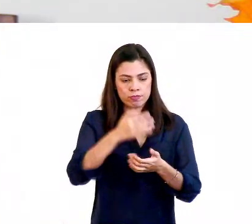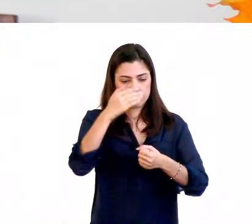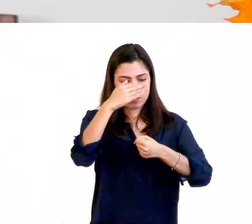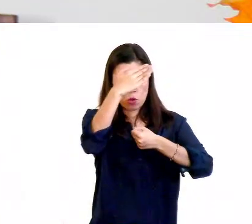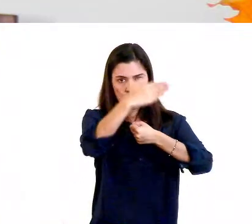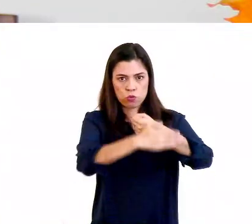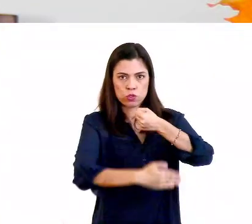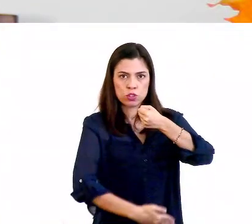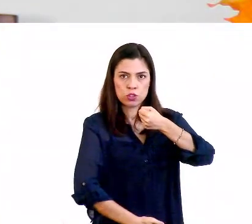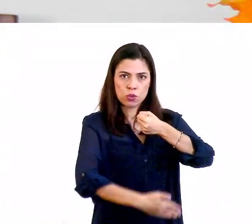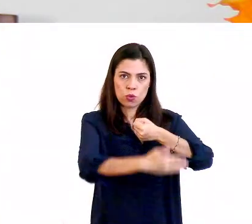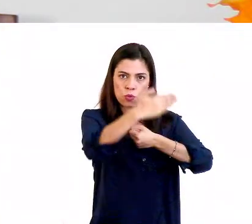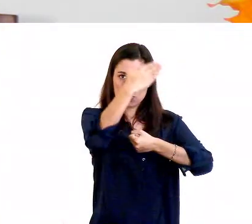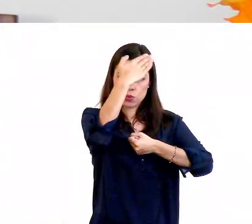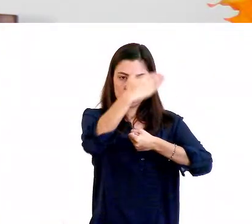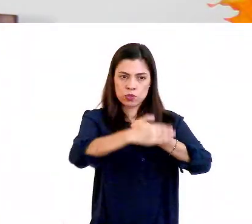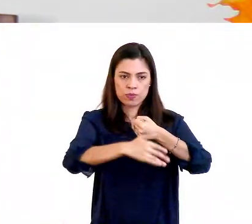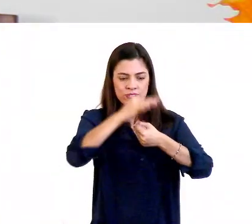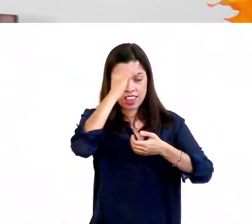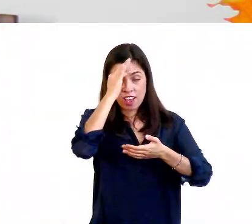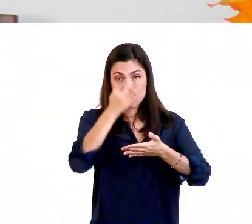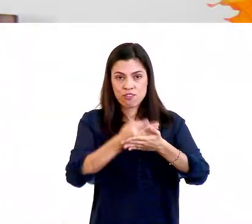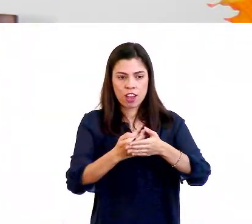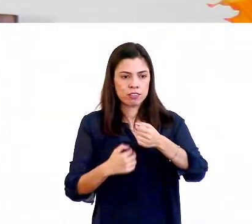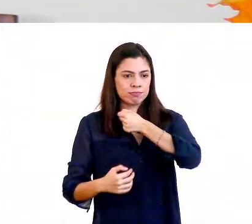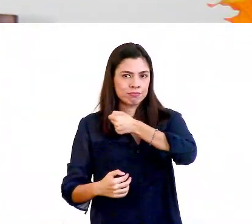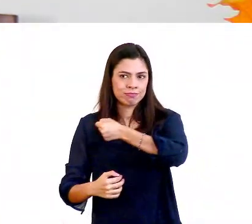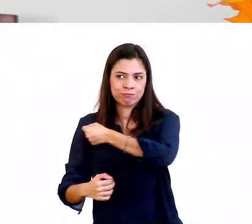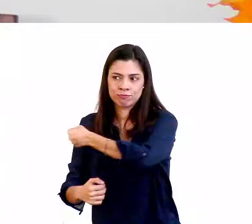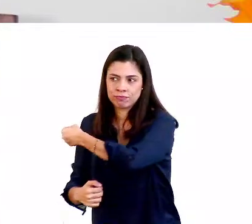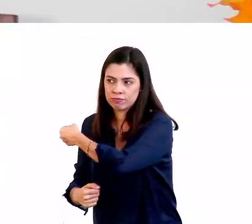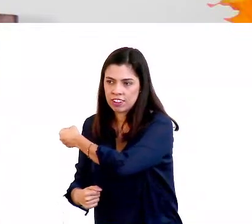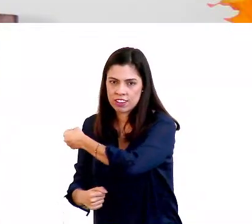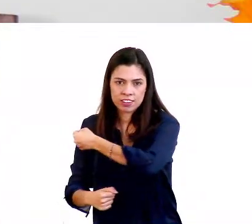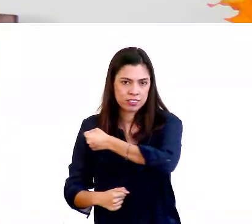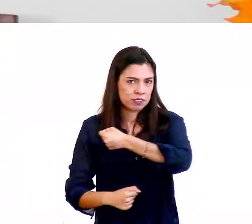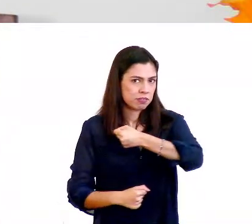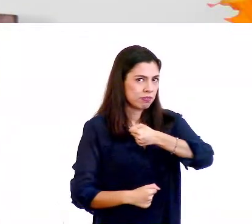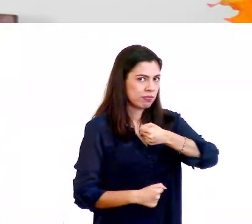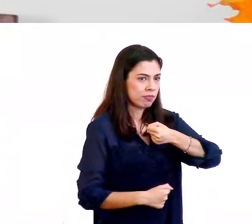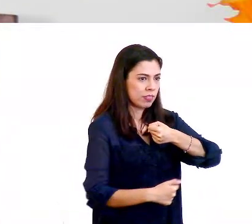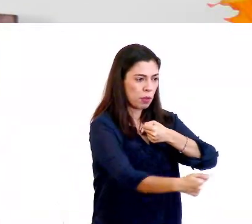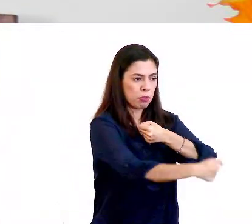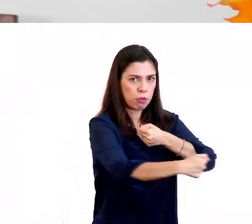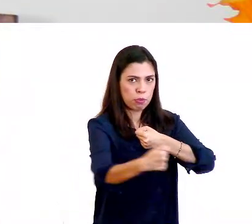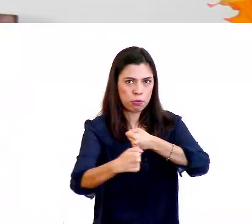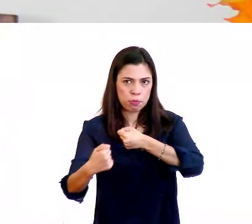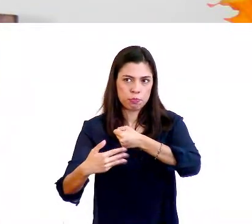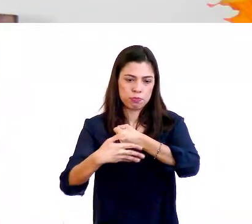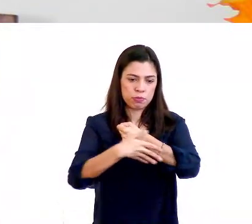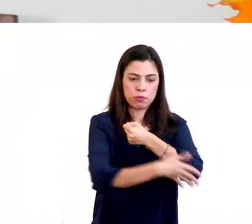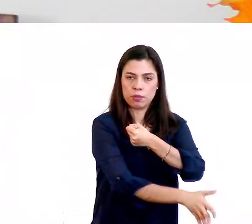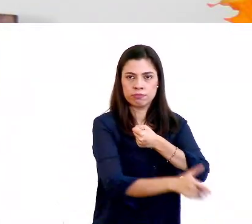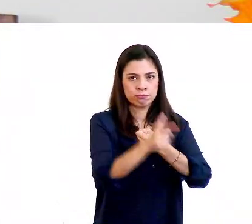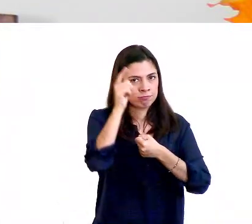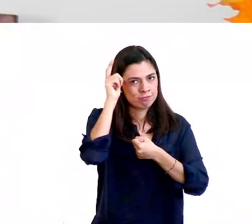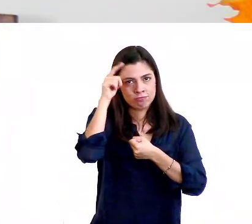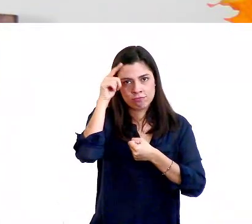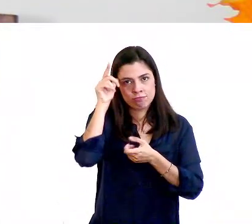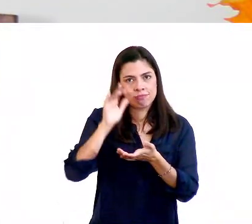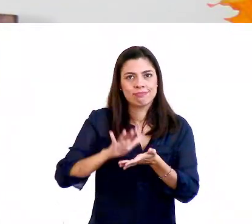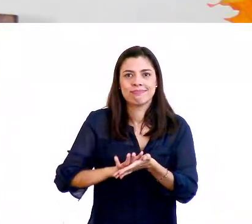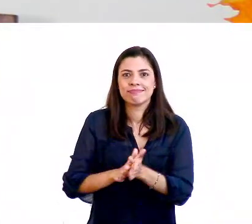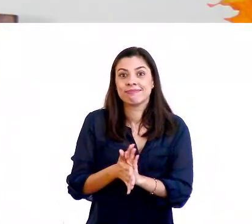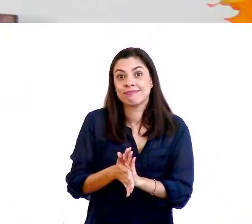ainda pode lançar seus dardos inflamados, pegando fogo contra nós, suas acusações contra os nossos